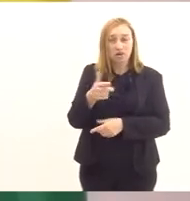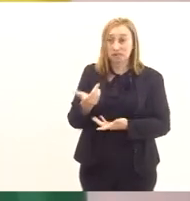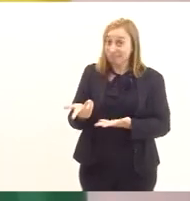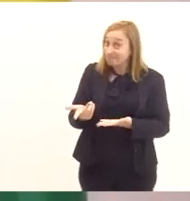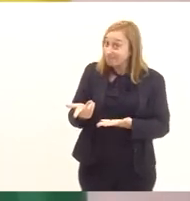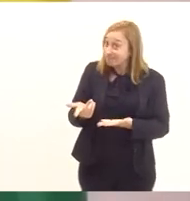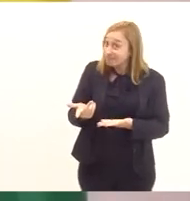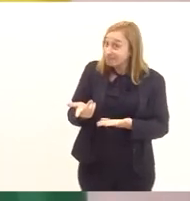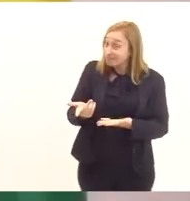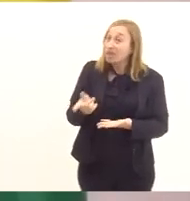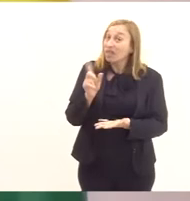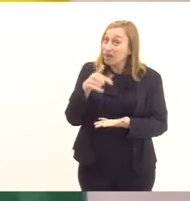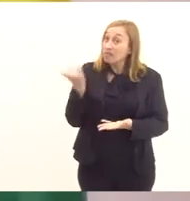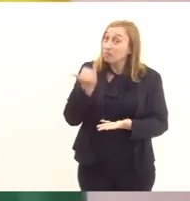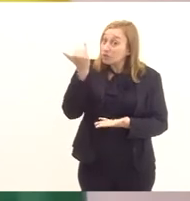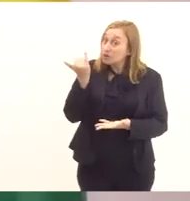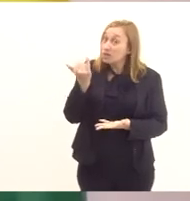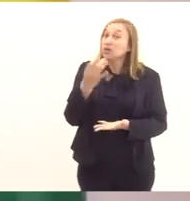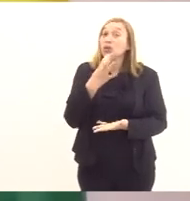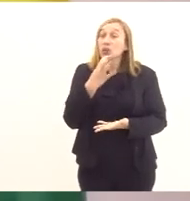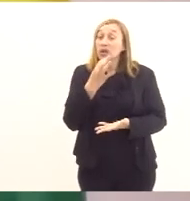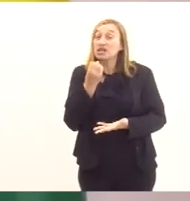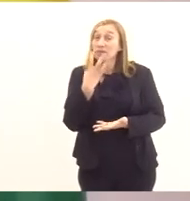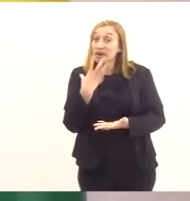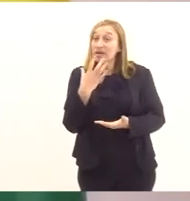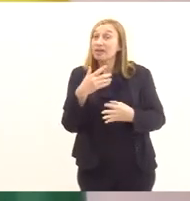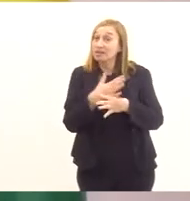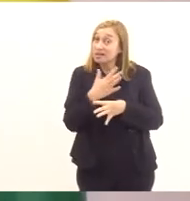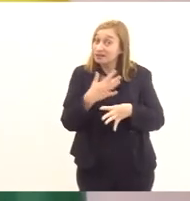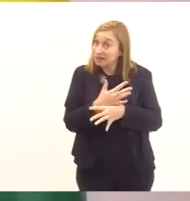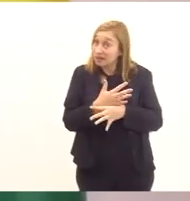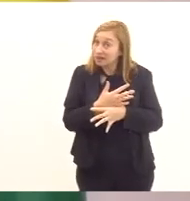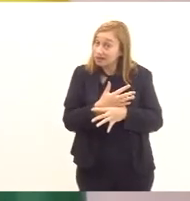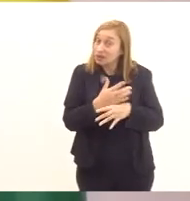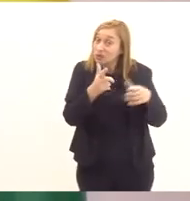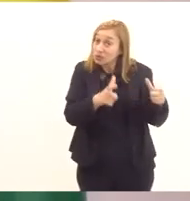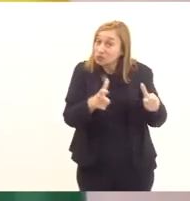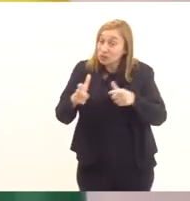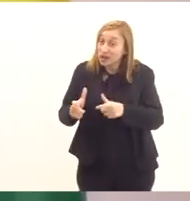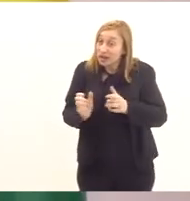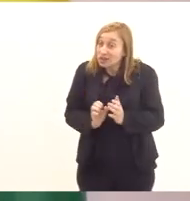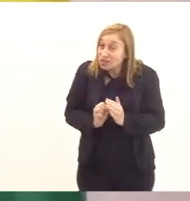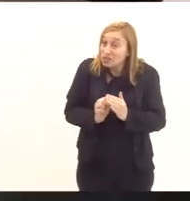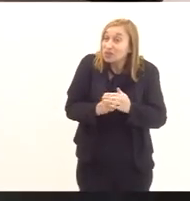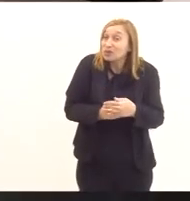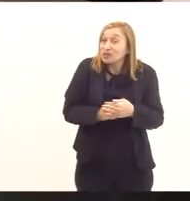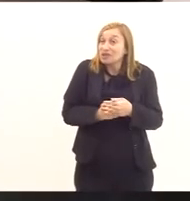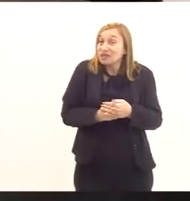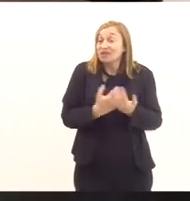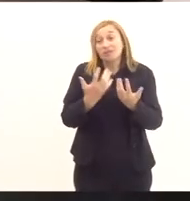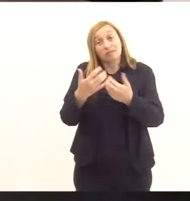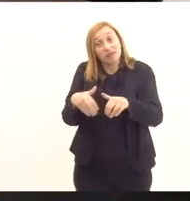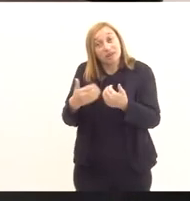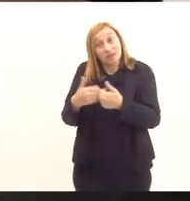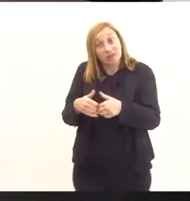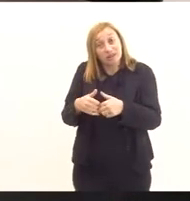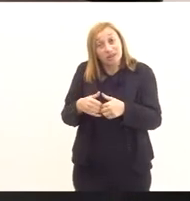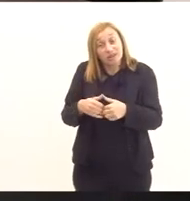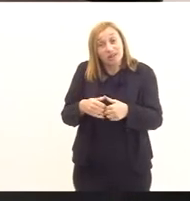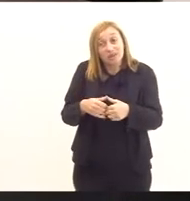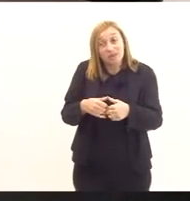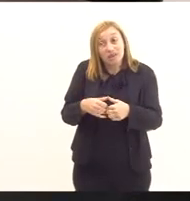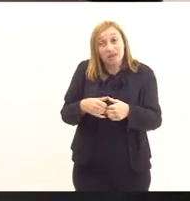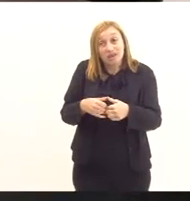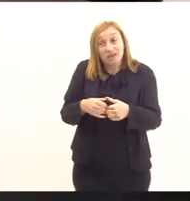então é importante alguém que conheça bem a cidade e os cantões de Petrópolis porque tá